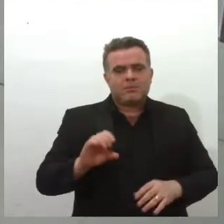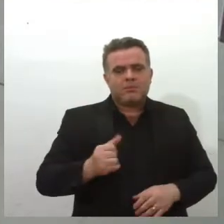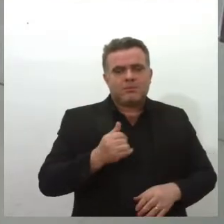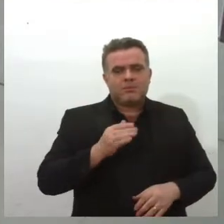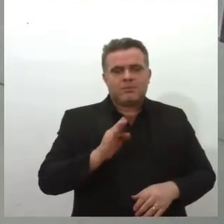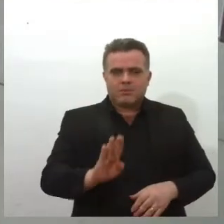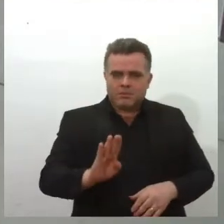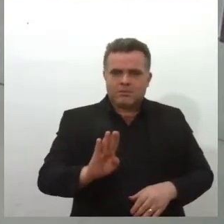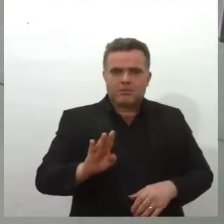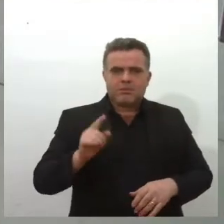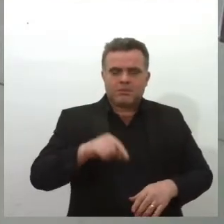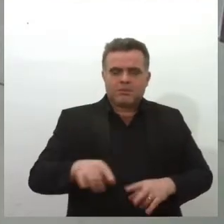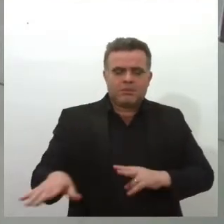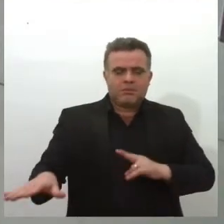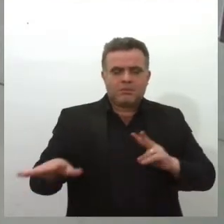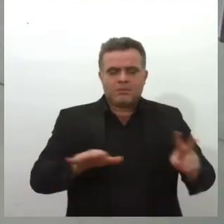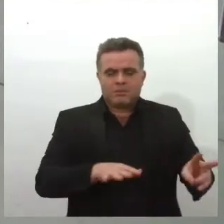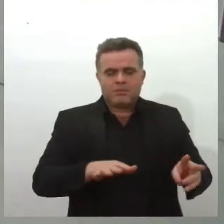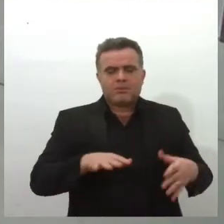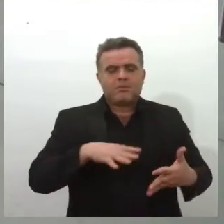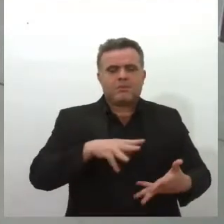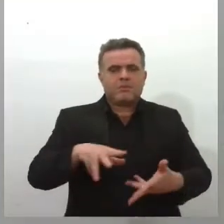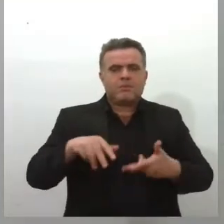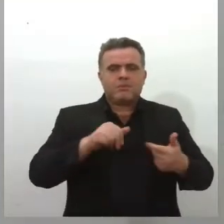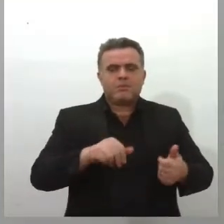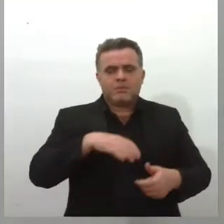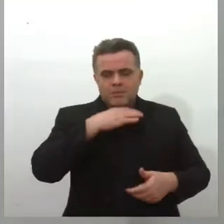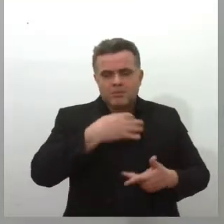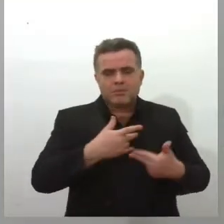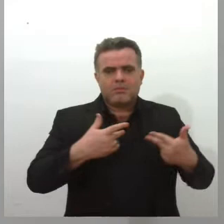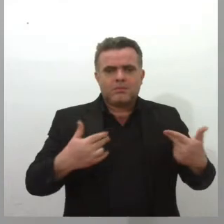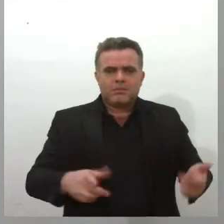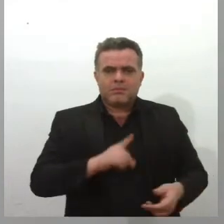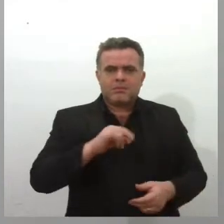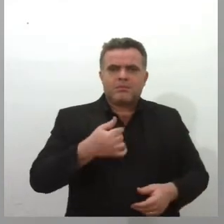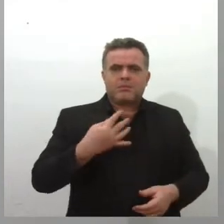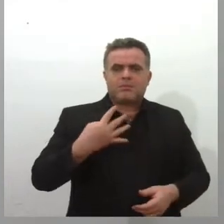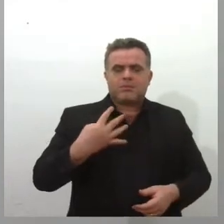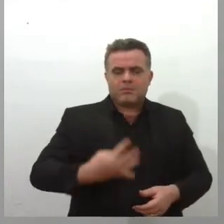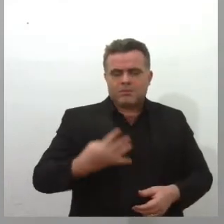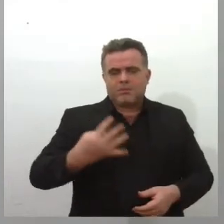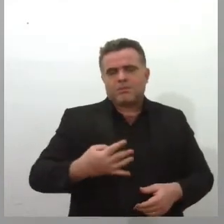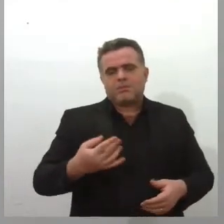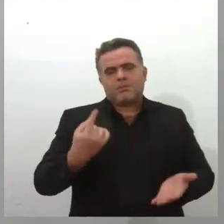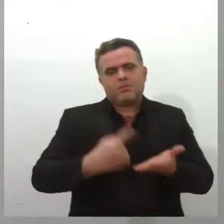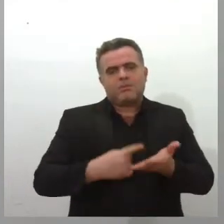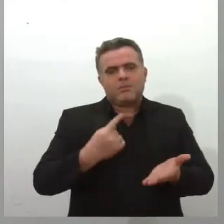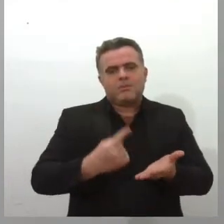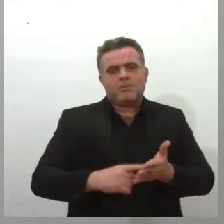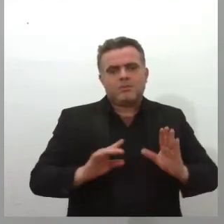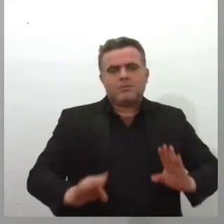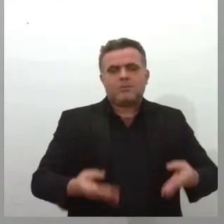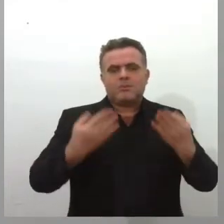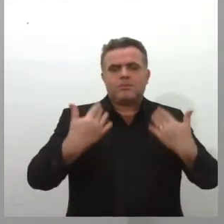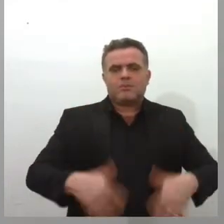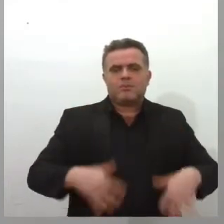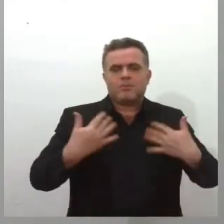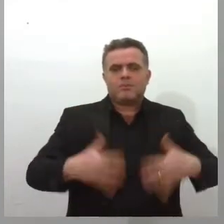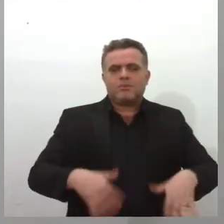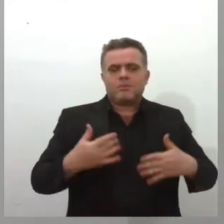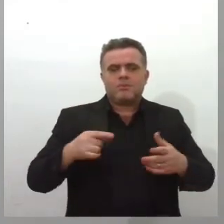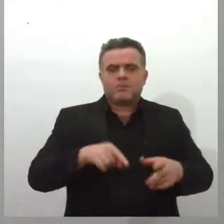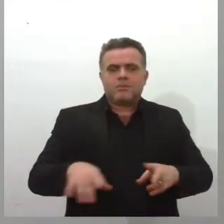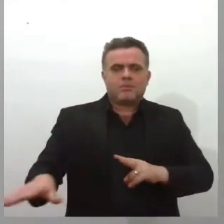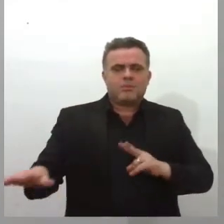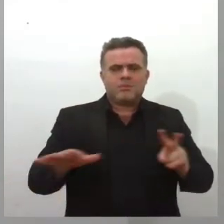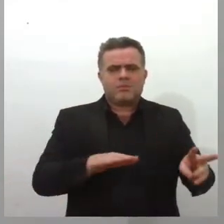durante essa semana, Semana Mundial dos Animais, tendo o dia 4 como a data comemorativa. Né? Essa semana ela foi